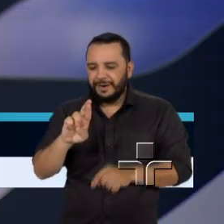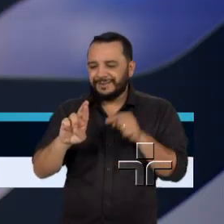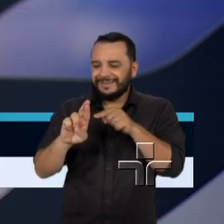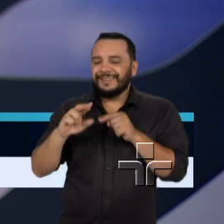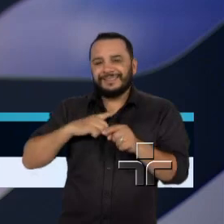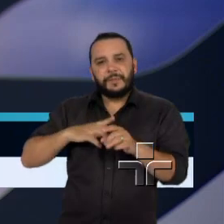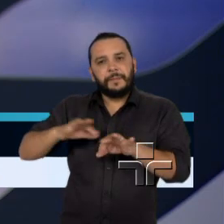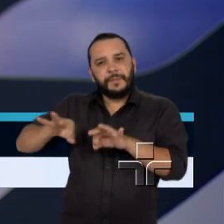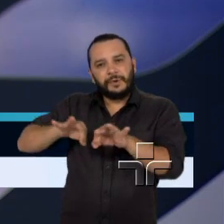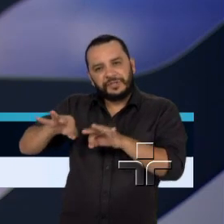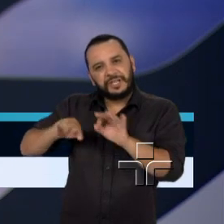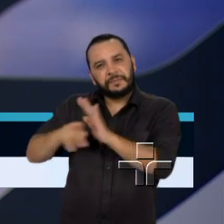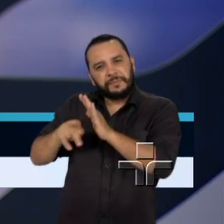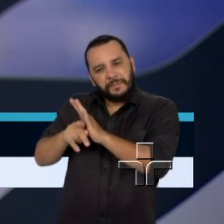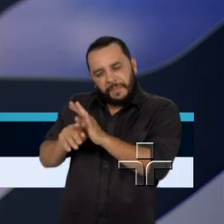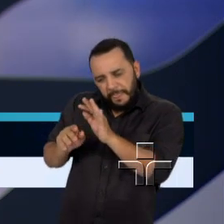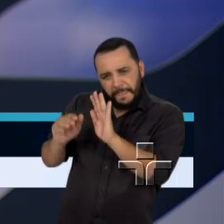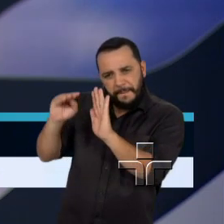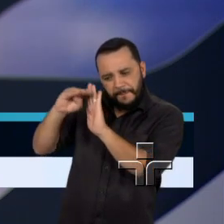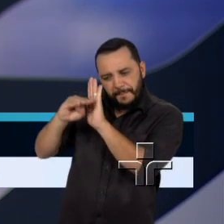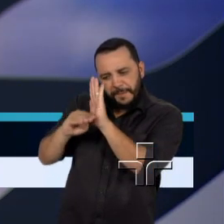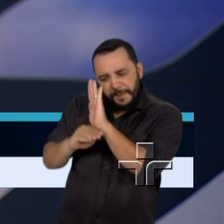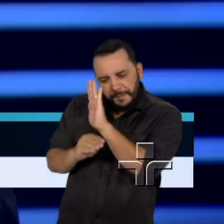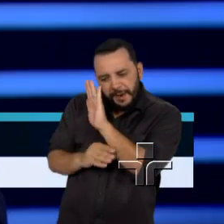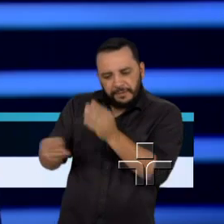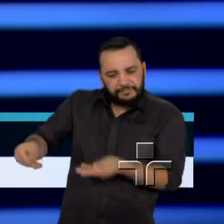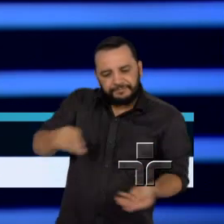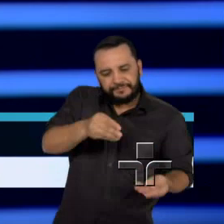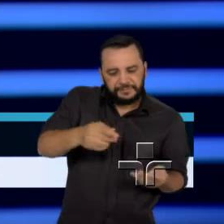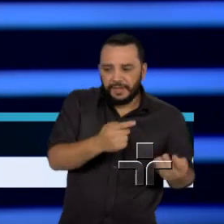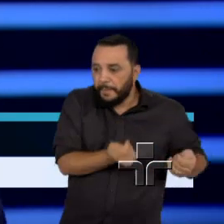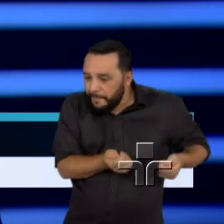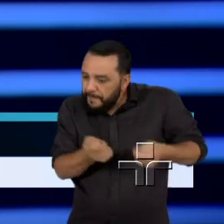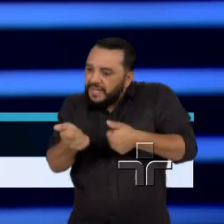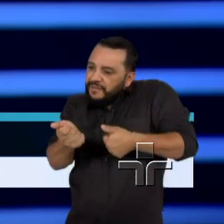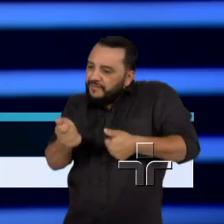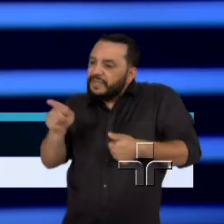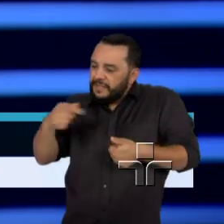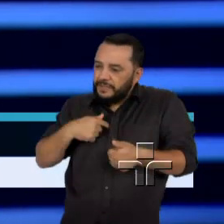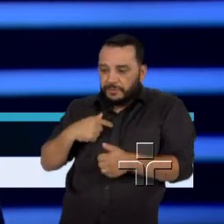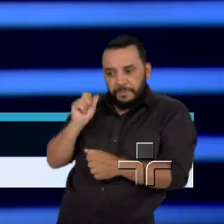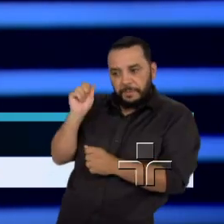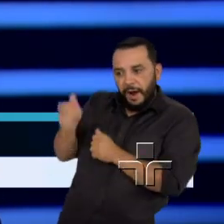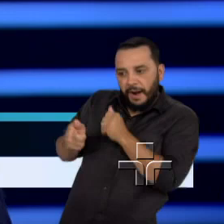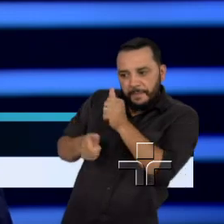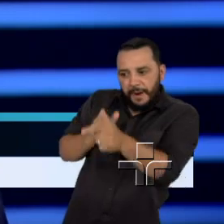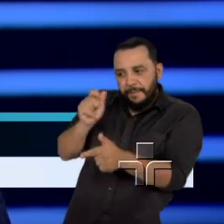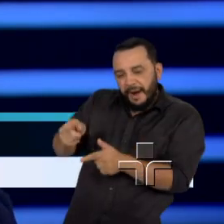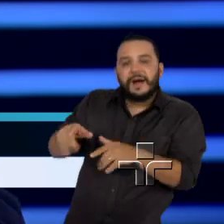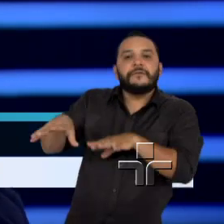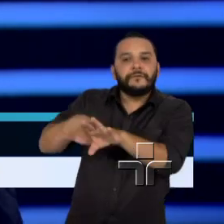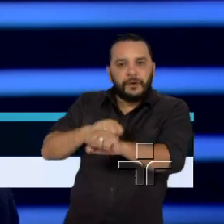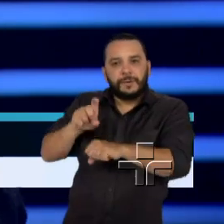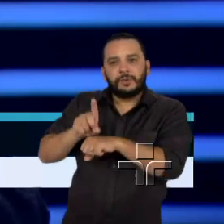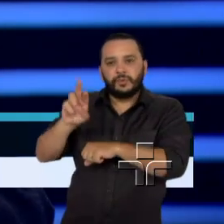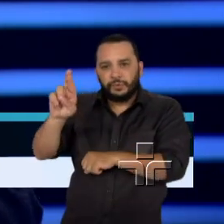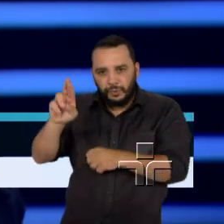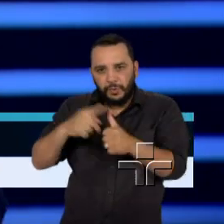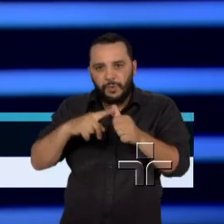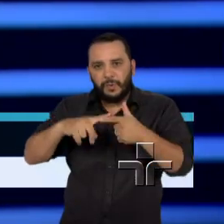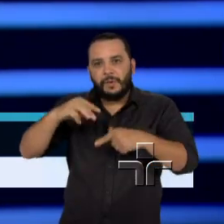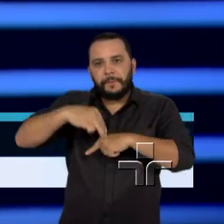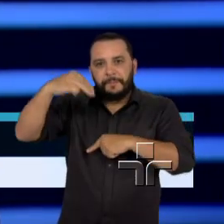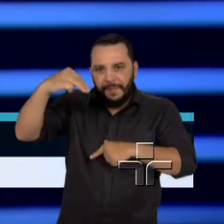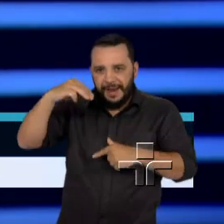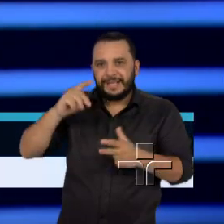desenham uma linha, ganham um recurso de médio e longo prazo, e a partir daí eles vão formando doutores, mestres, especialistas ao longo